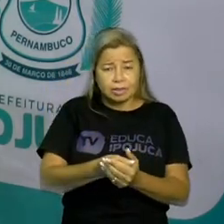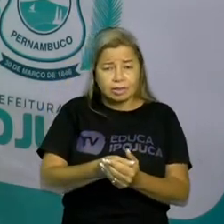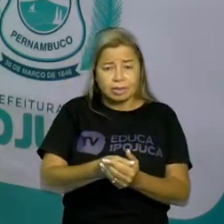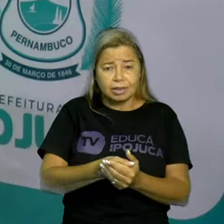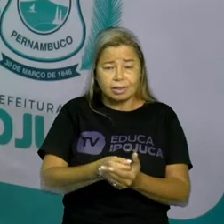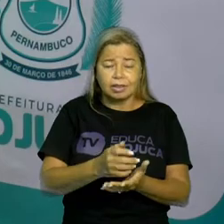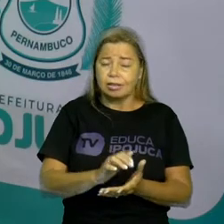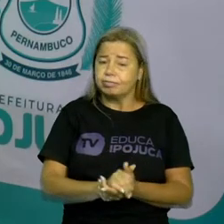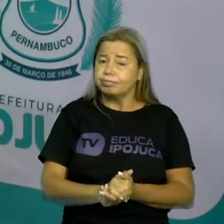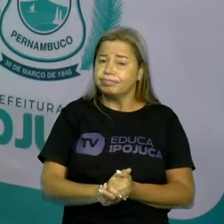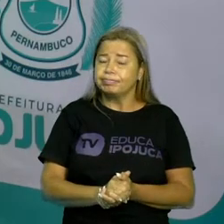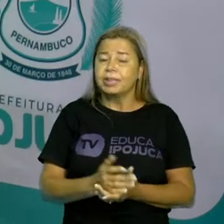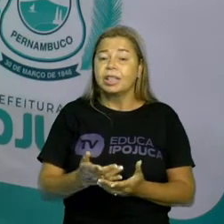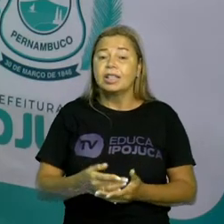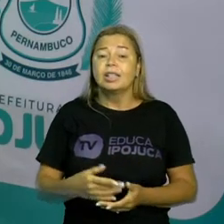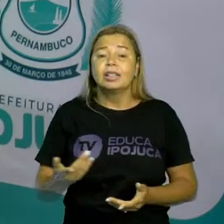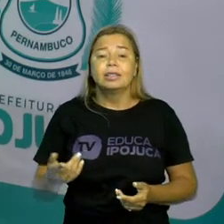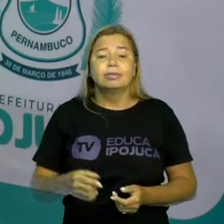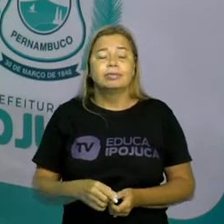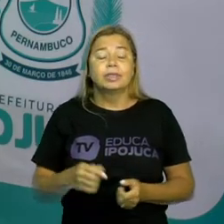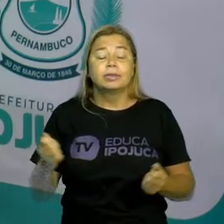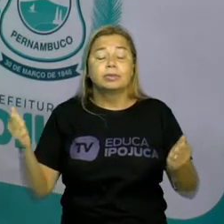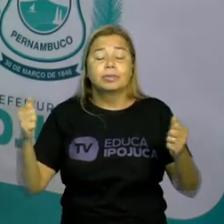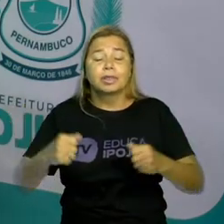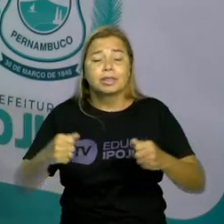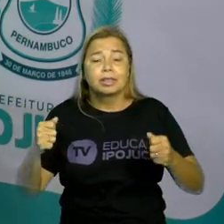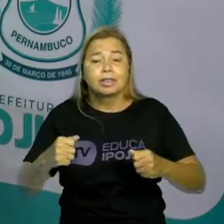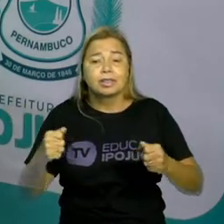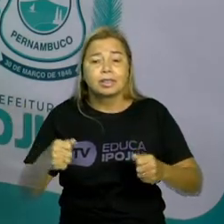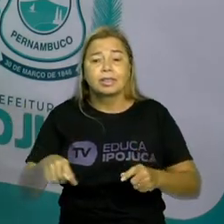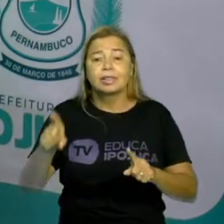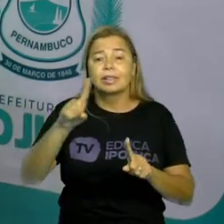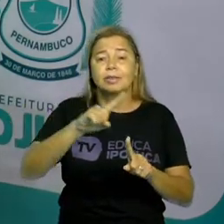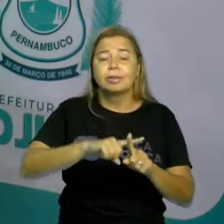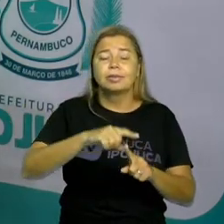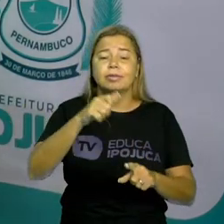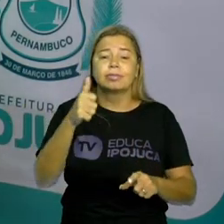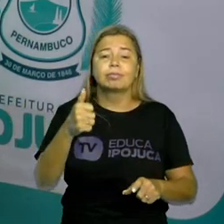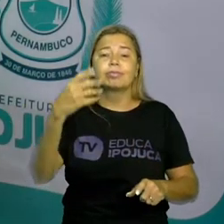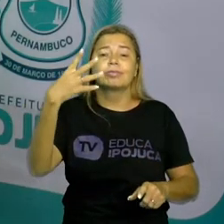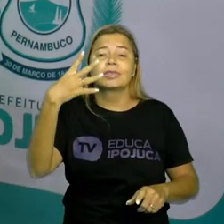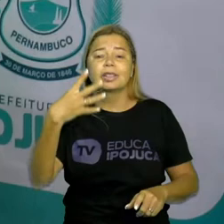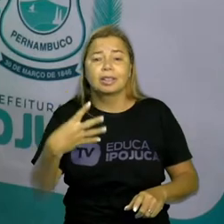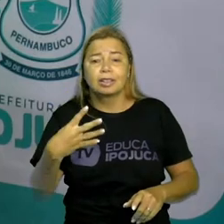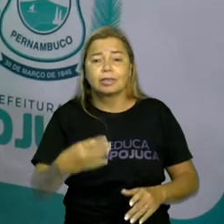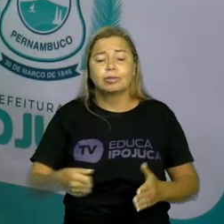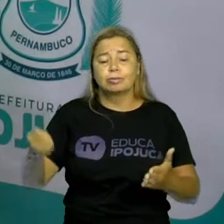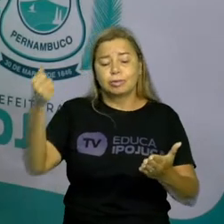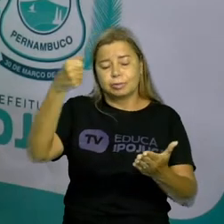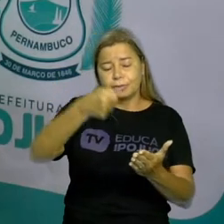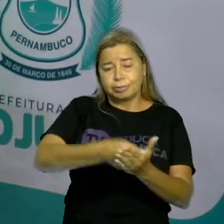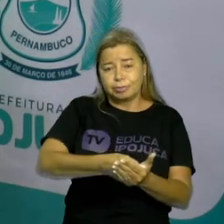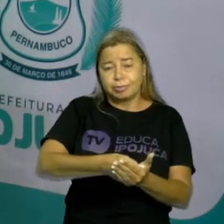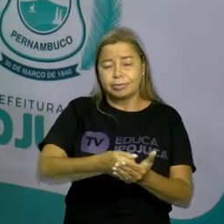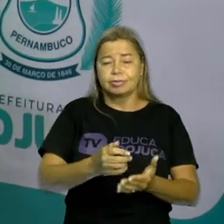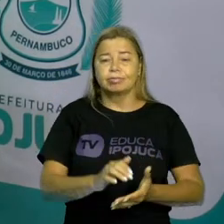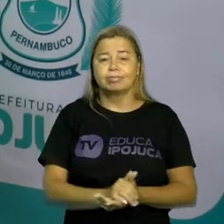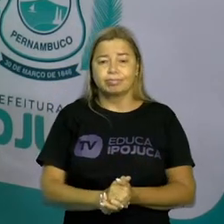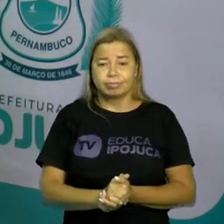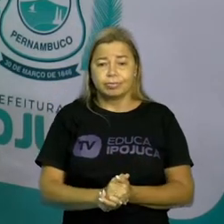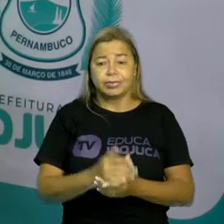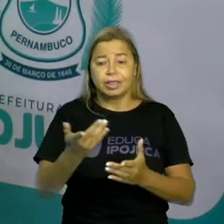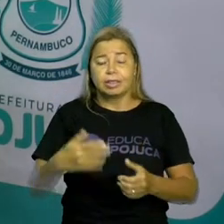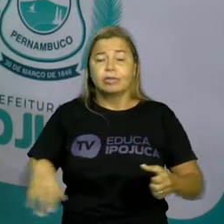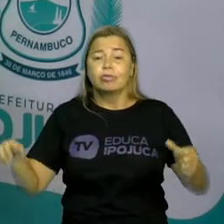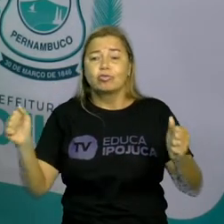Ainda vai restar, ó, ele precisa de R$ 14,00 para completar e pagar a sua dívida. Então, ele ainda vai ter que